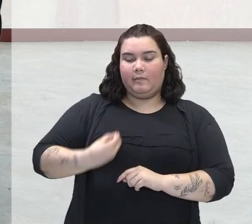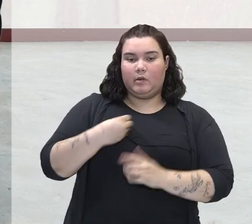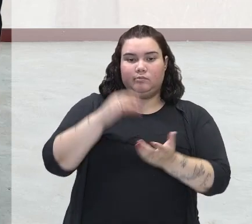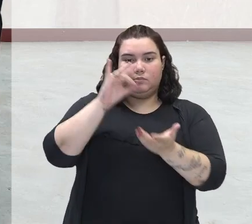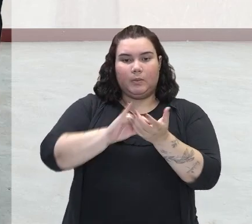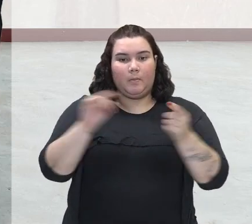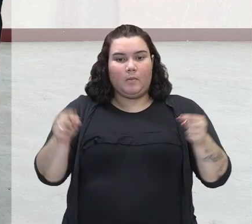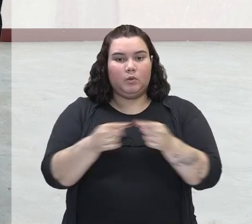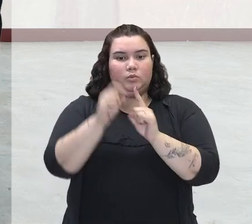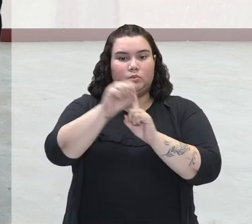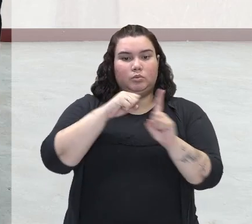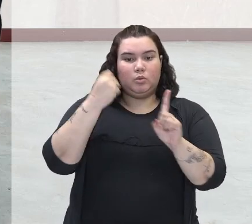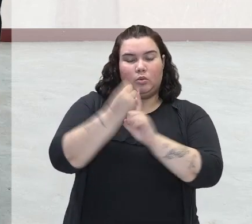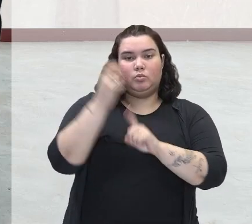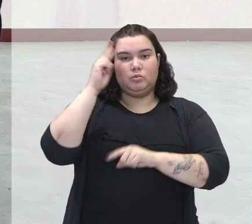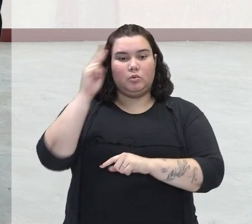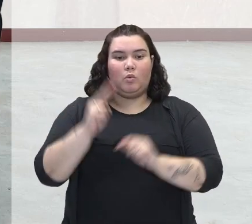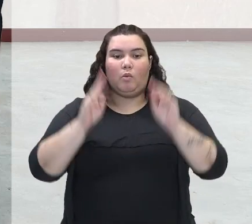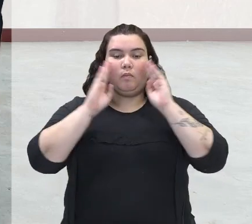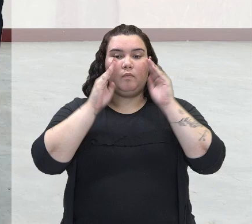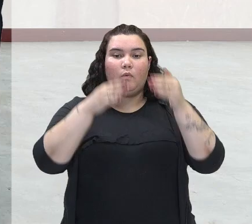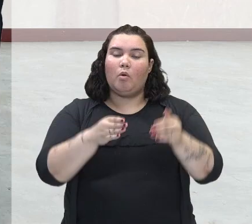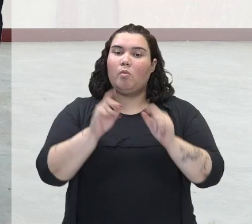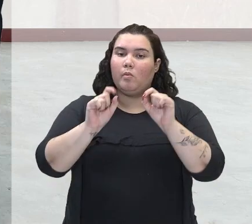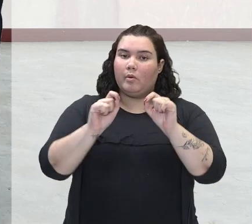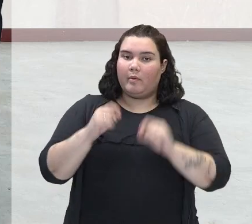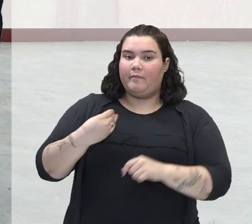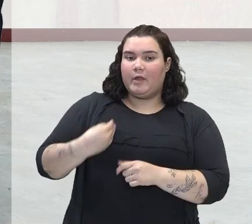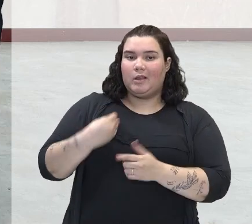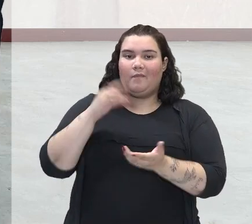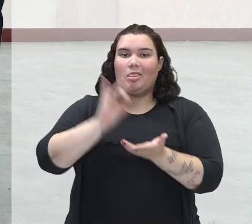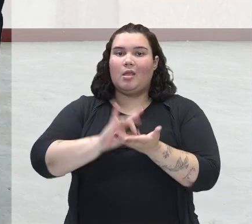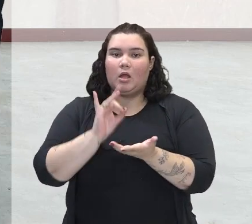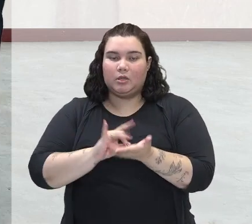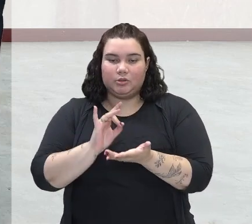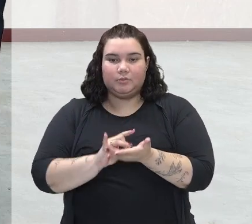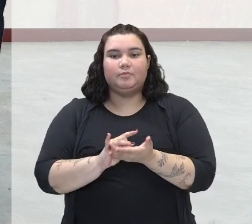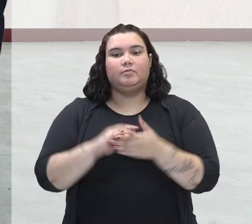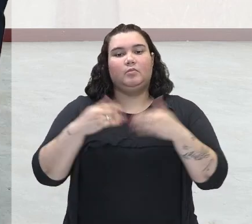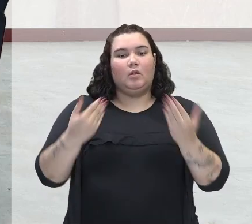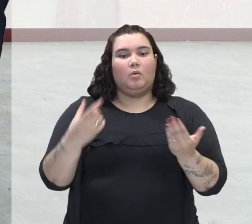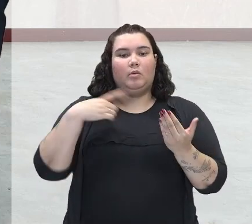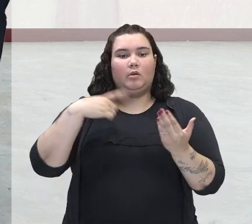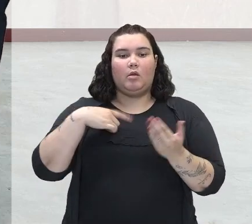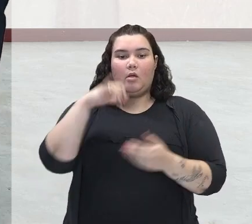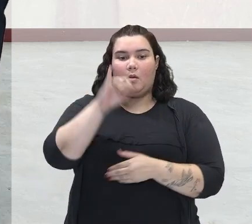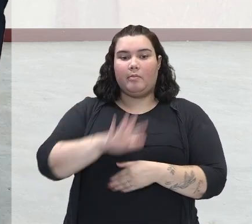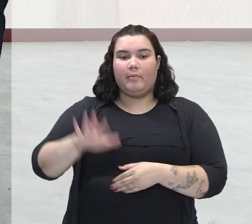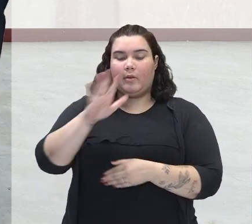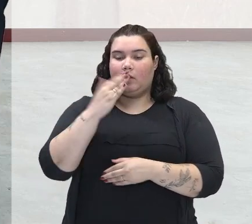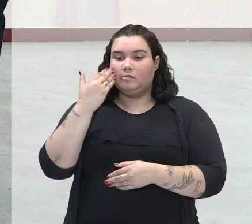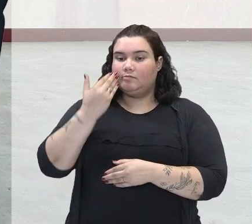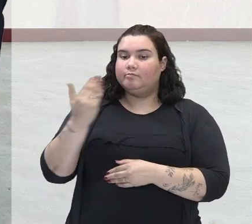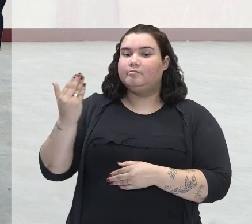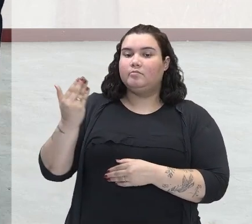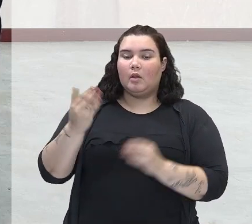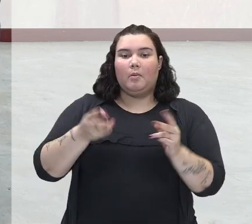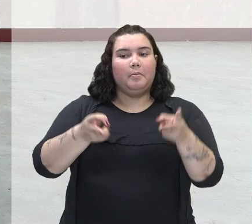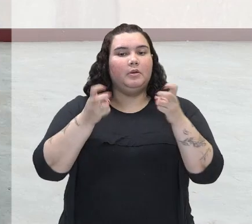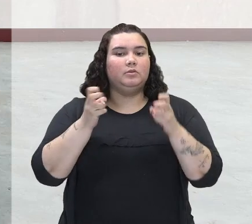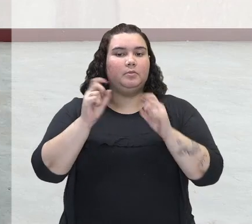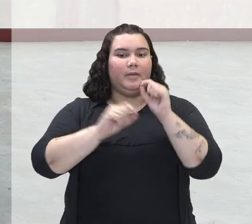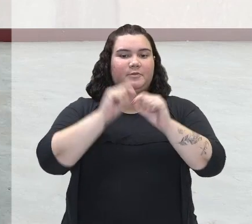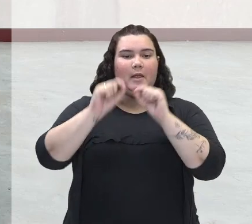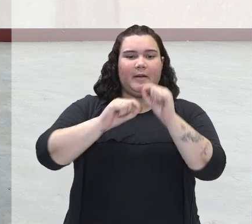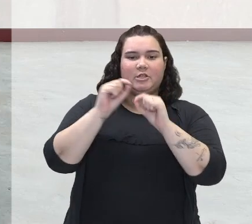pleno aspecto social e histórico, com foco na realidade. Então aqui a gente tem uma imagem realista e a gente já percebe